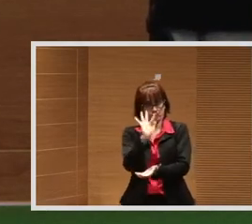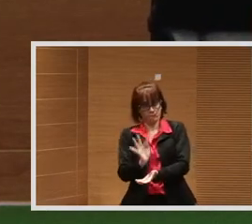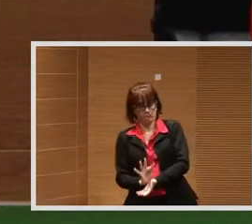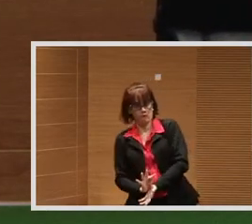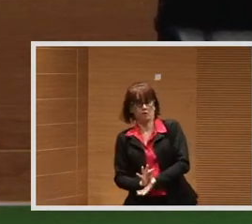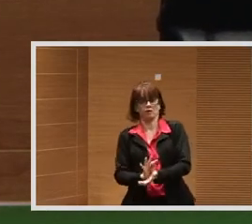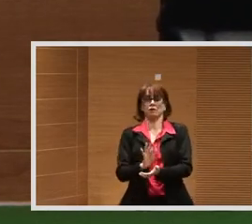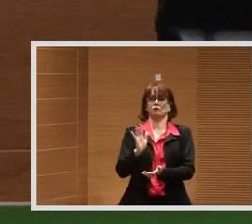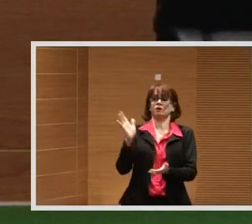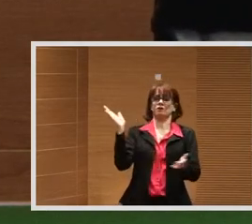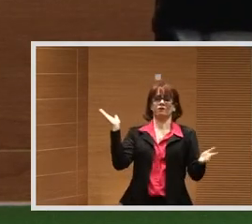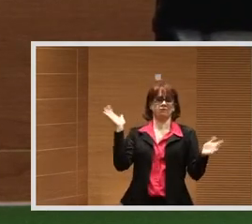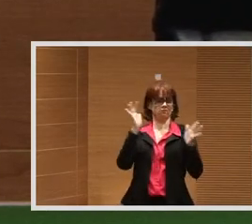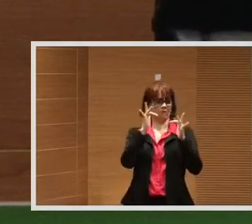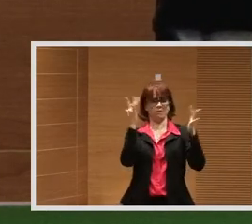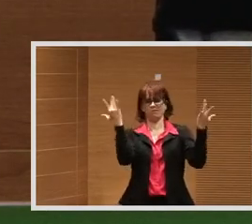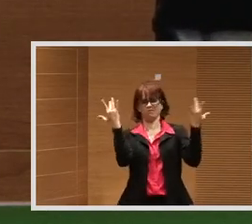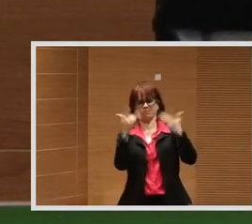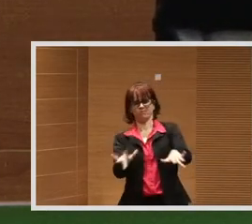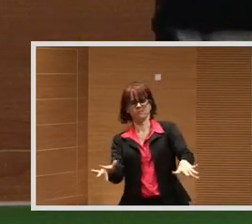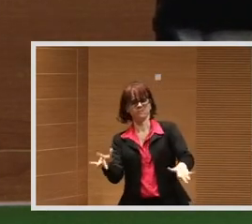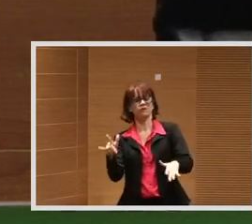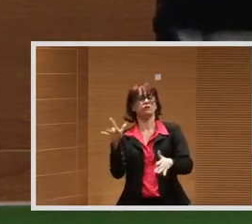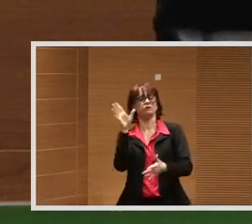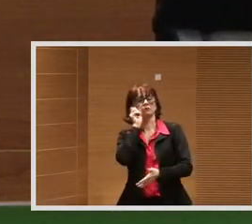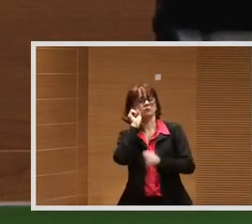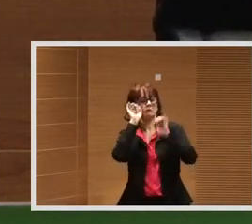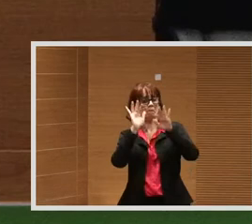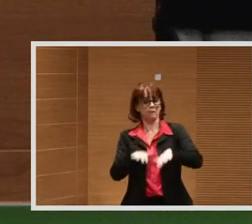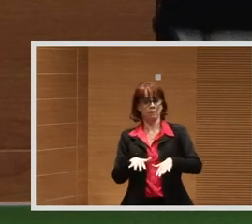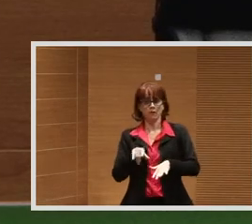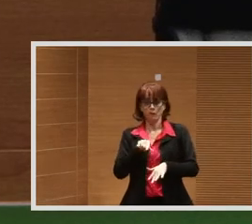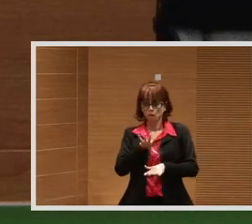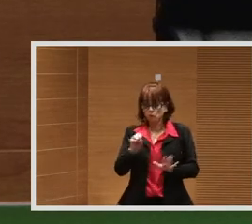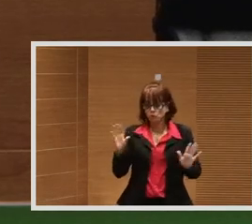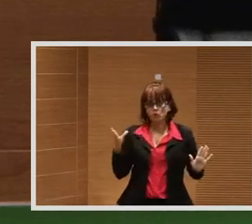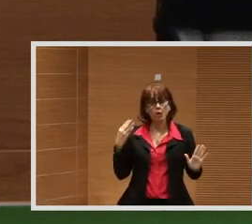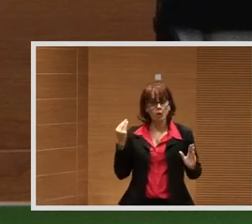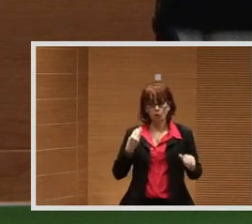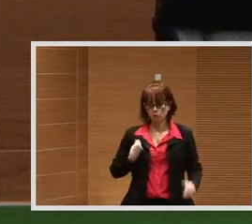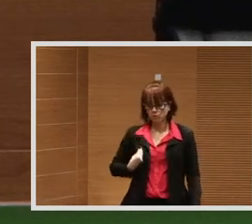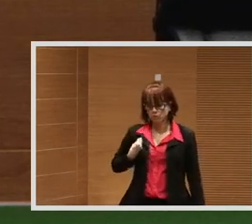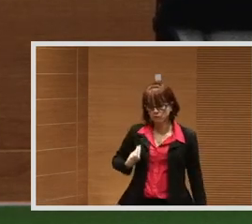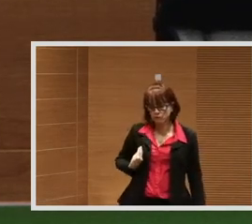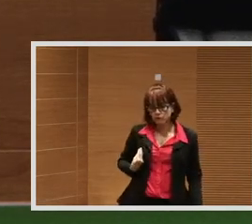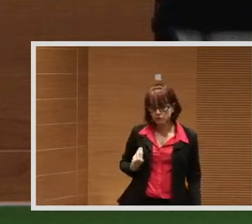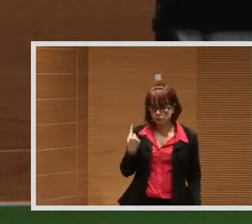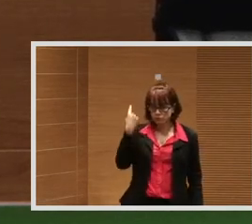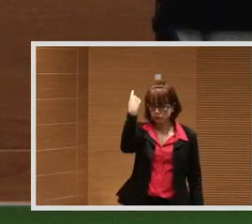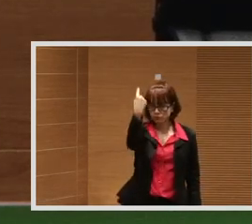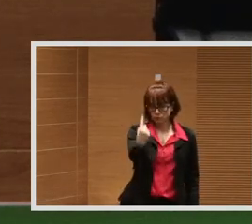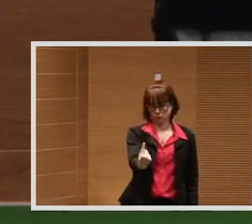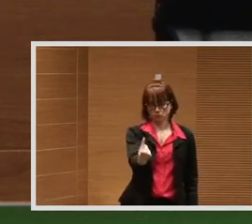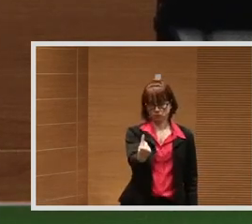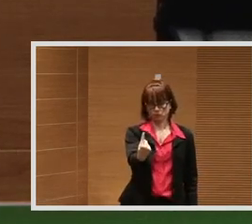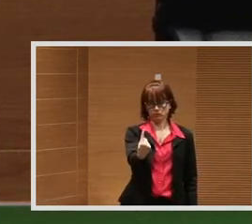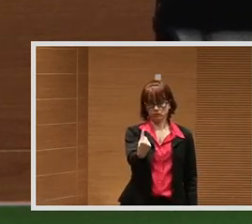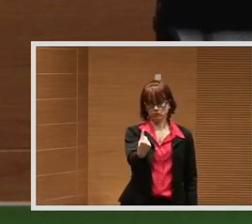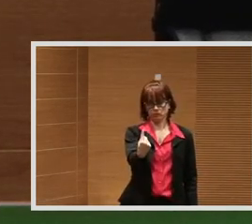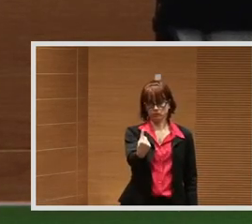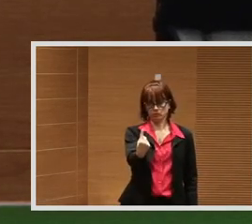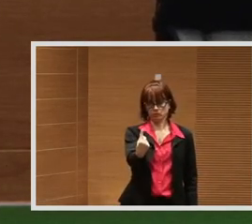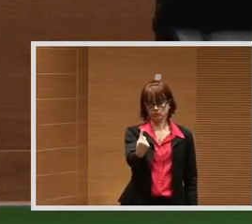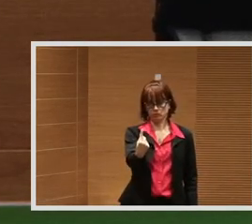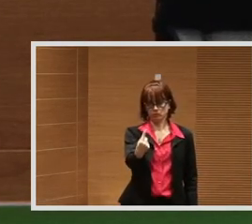eu briguei com o namorado. É isso. Tá? Então, quando uma criança chega e muda a